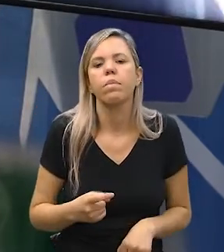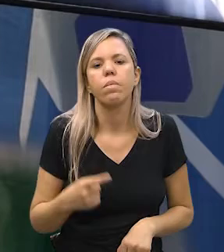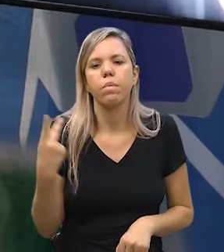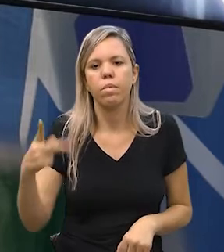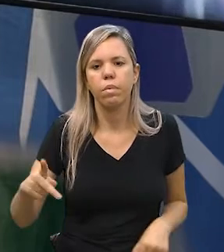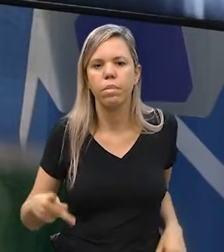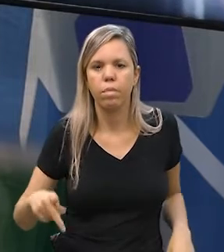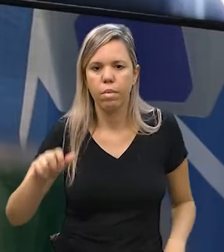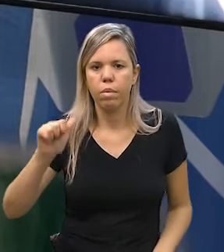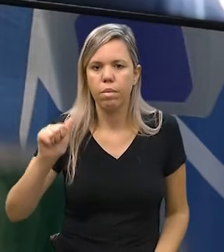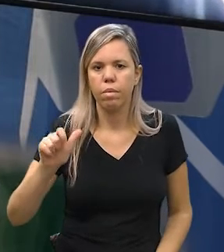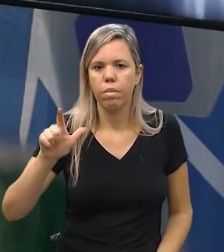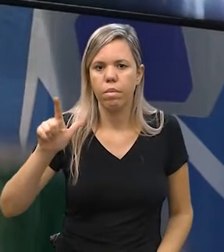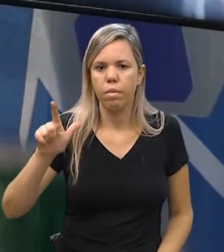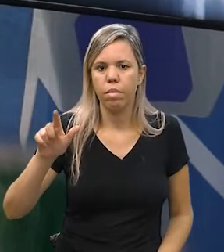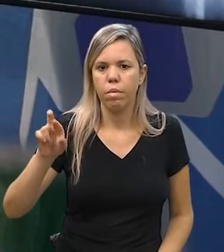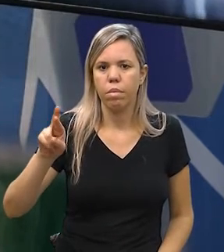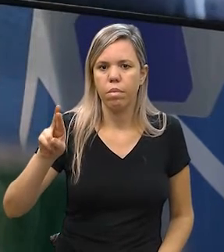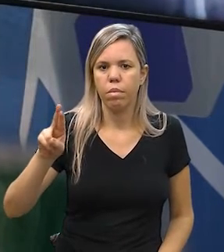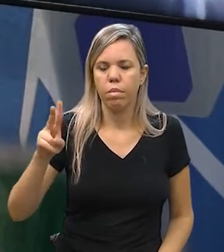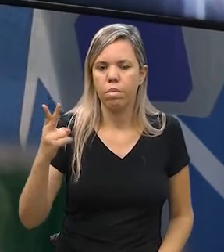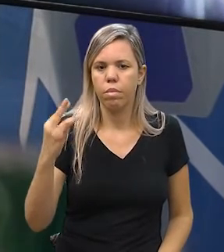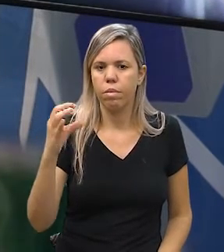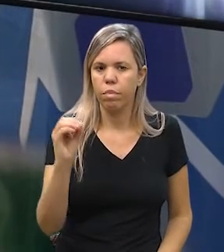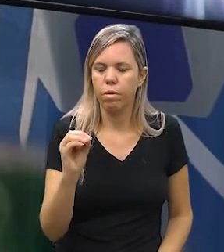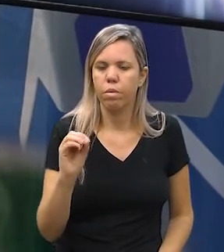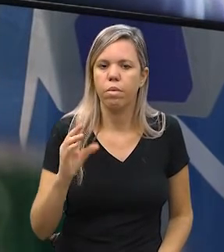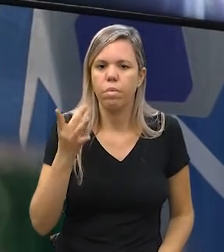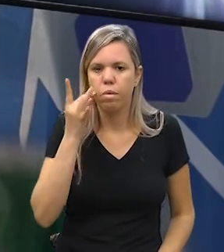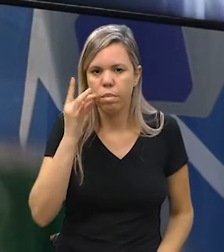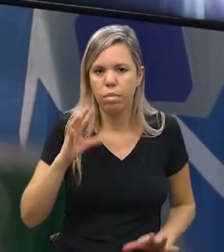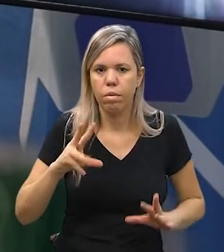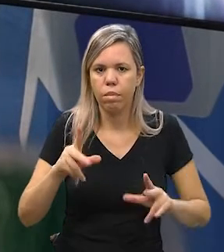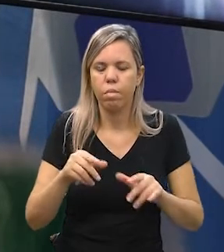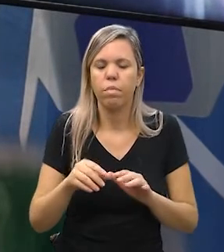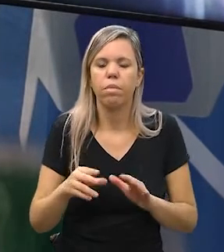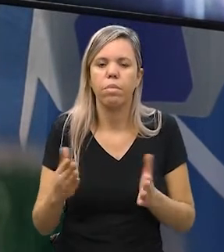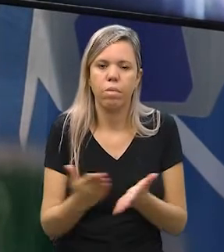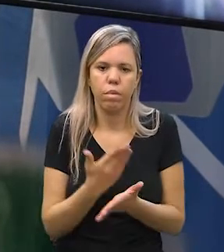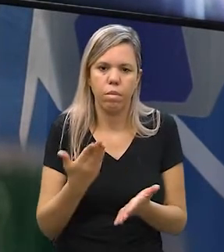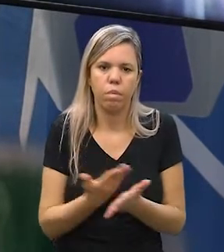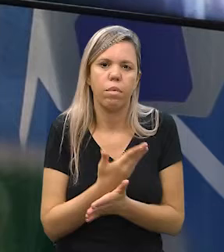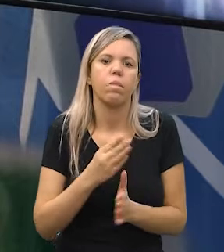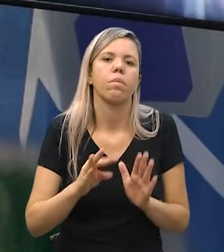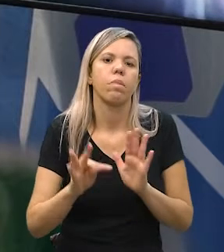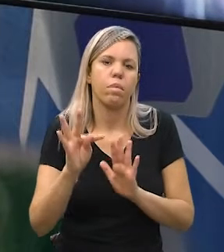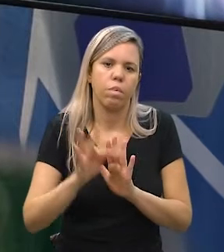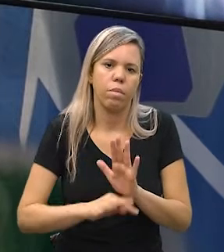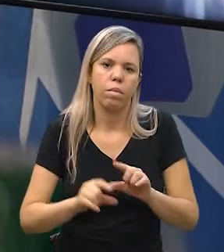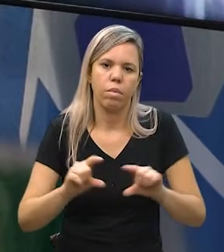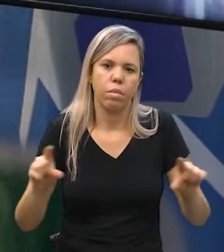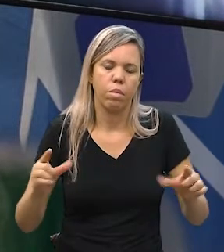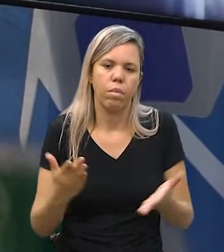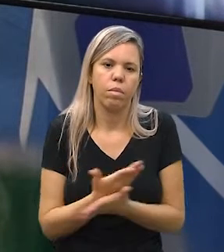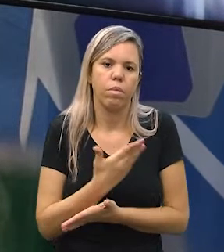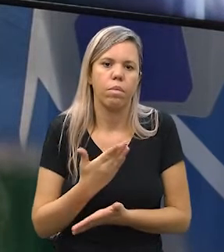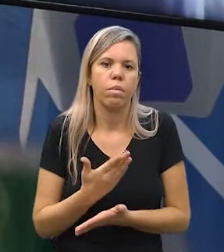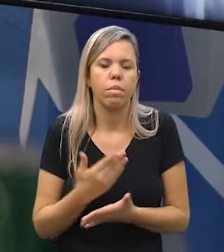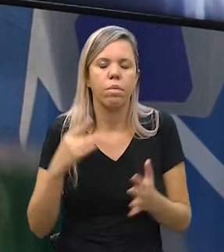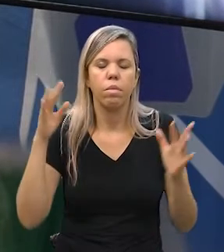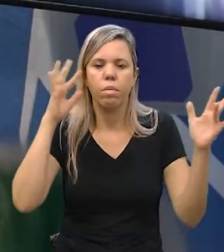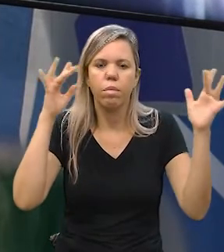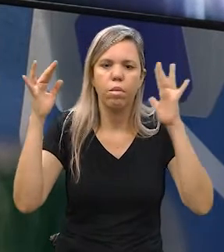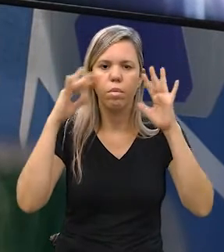seu Alvarinho. Esse bar ele está presente em várias das crônicas do livro Delírios do